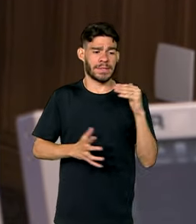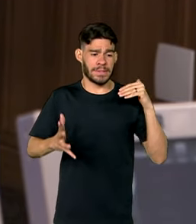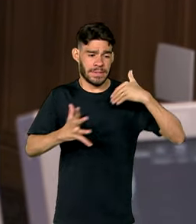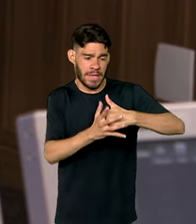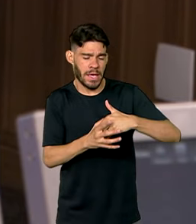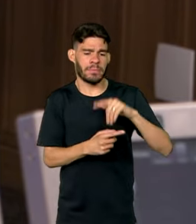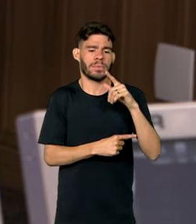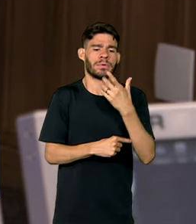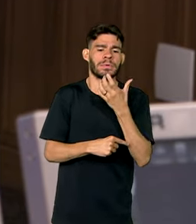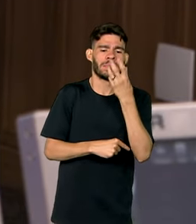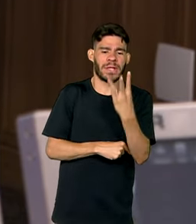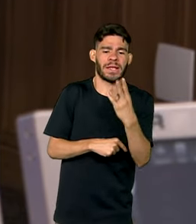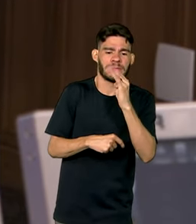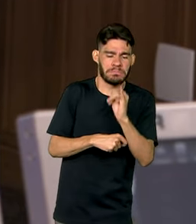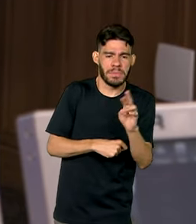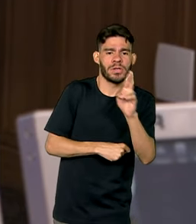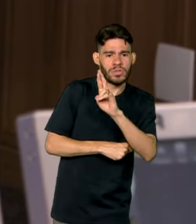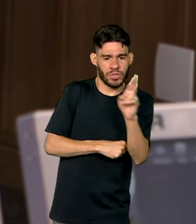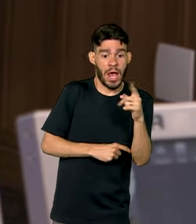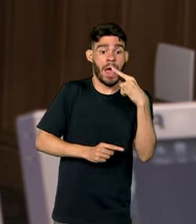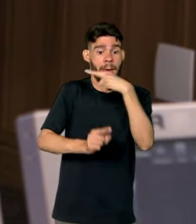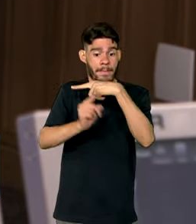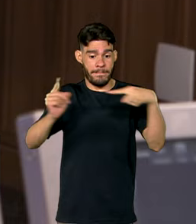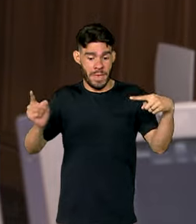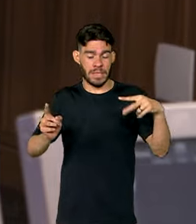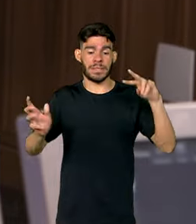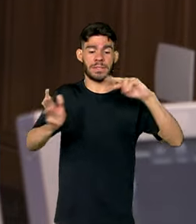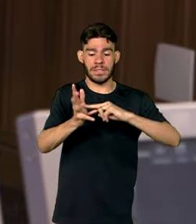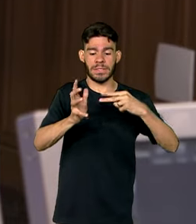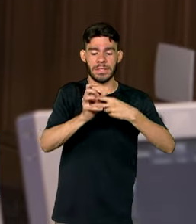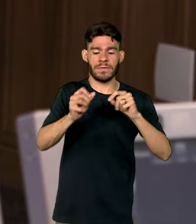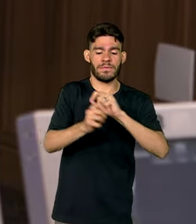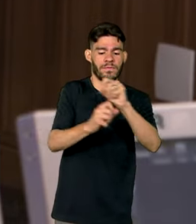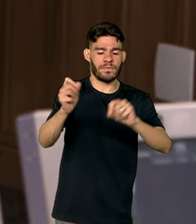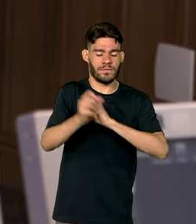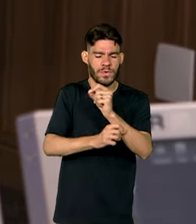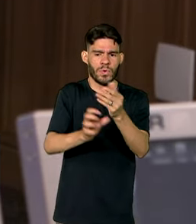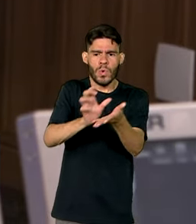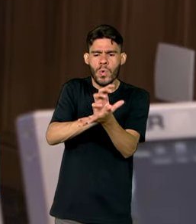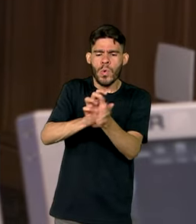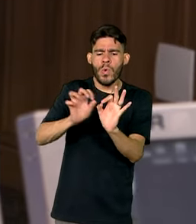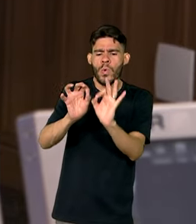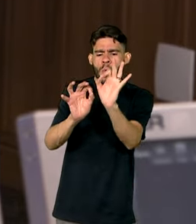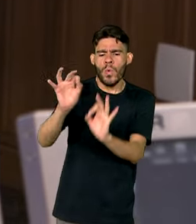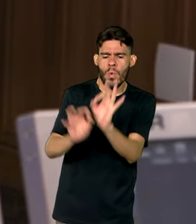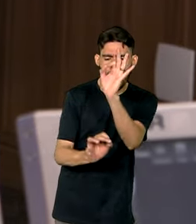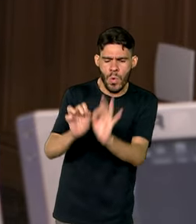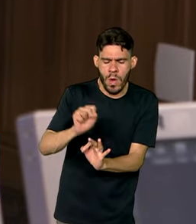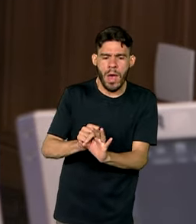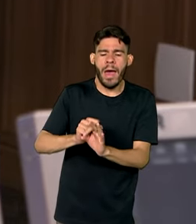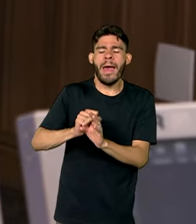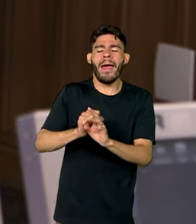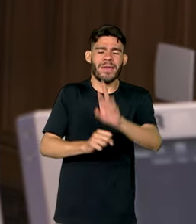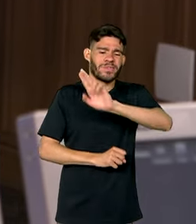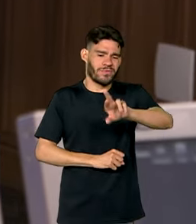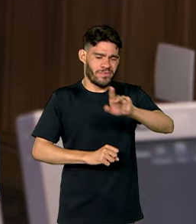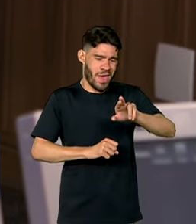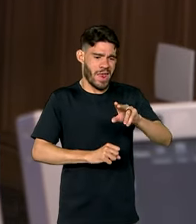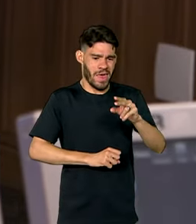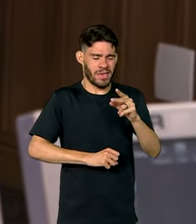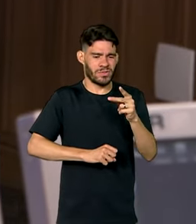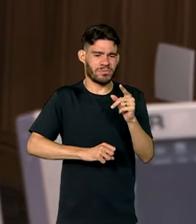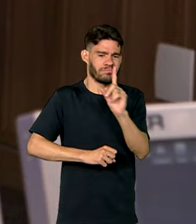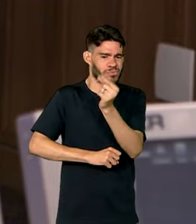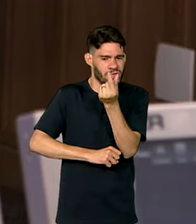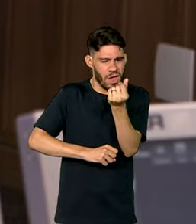alocado cerca de 3 bilhões metade que que significa esse essa locação né como são fontes diferentes tem algumas